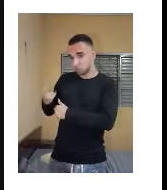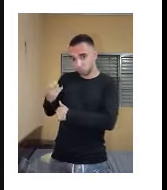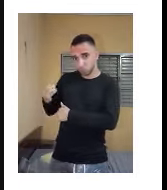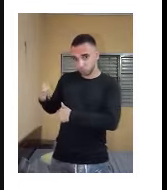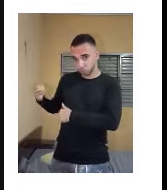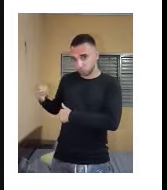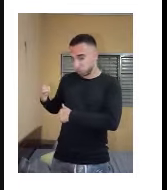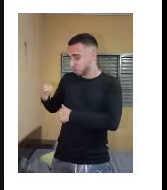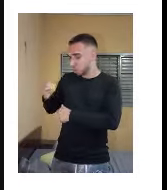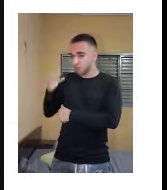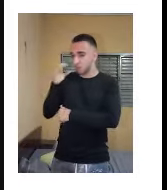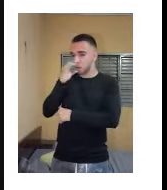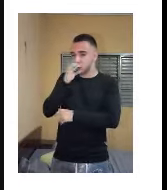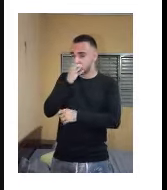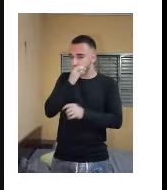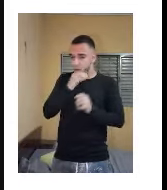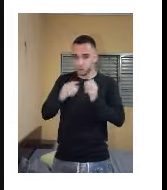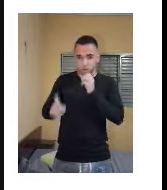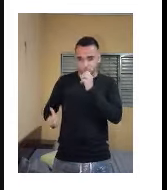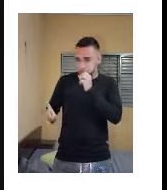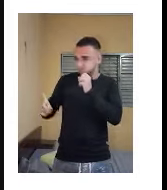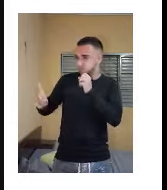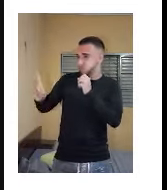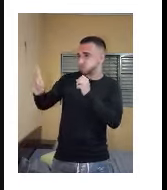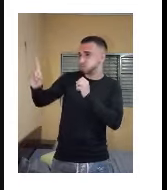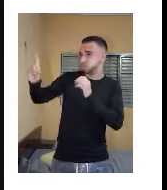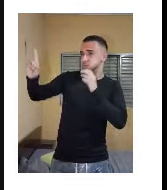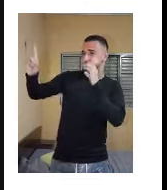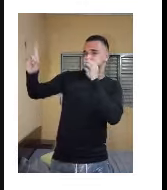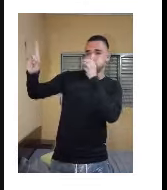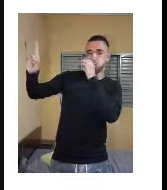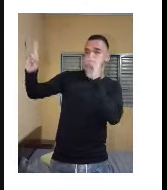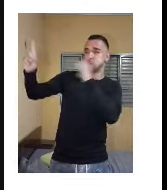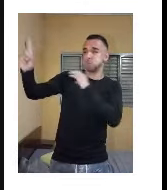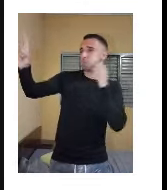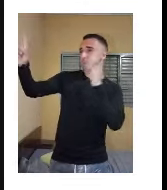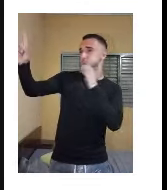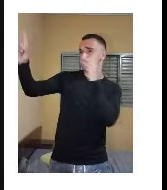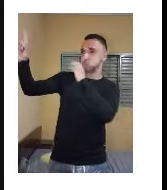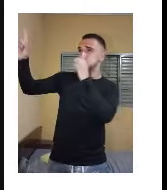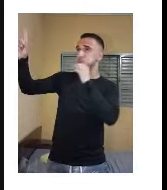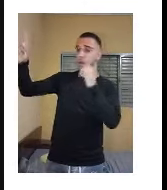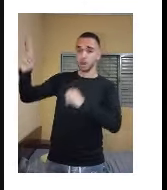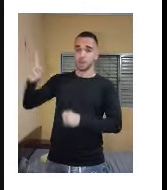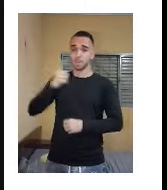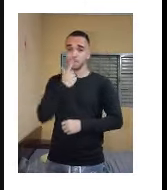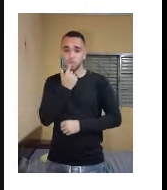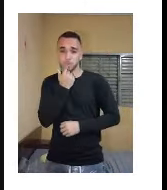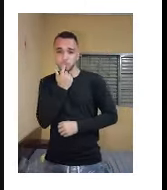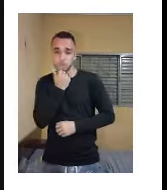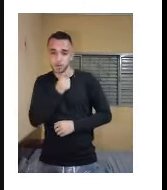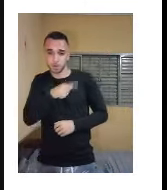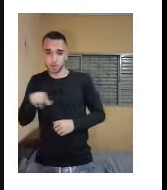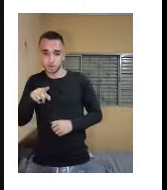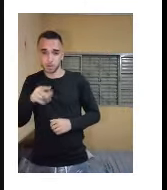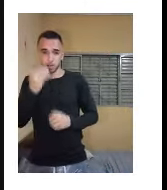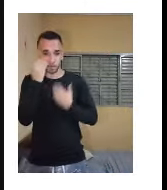de fato, se tem uma predominância cada vez maior de temperaturas médias globais acima dos valores